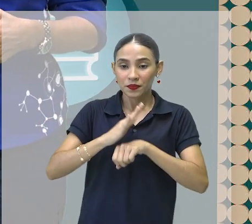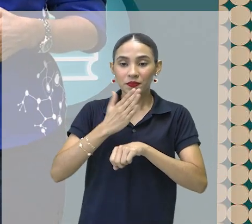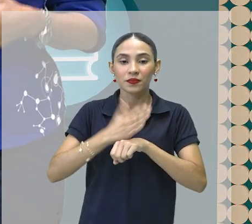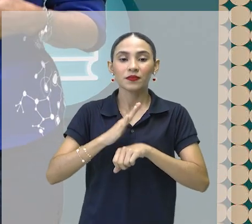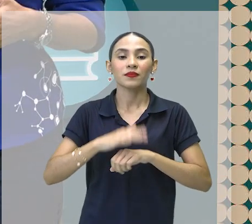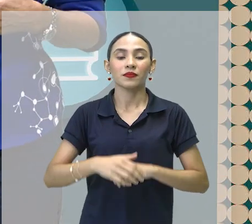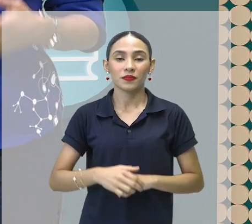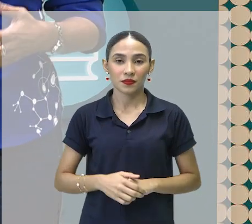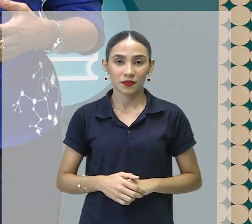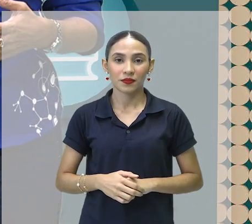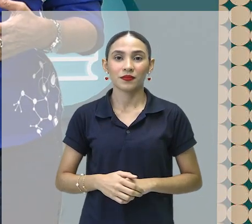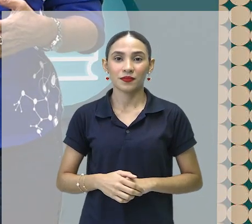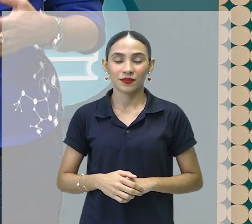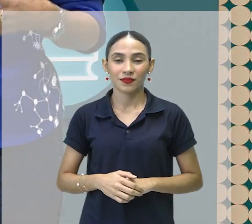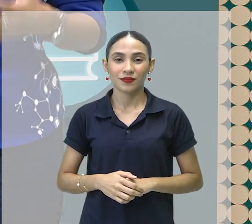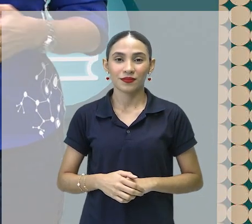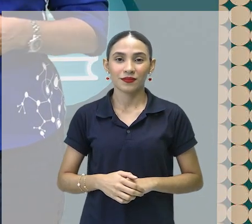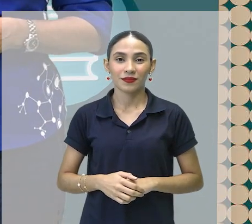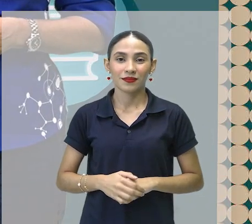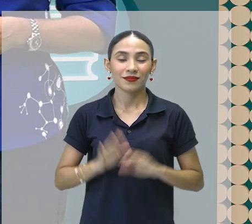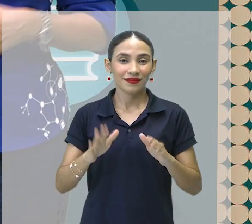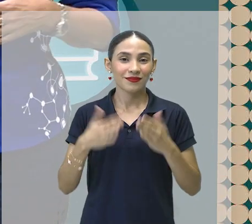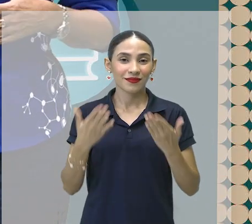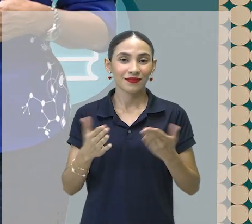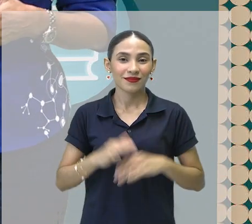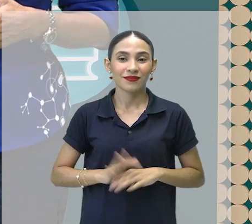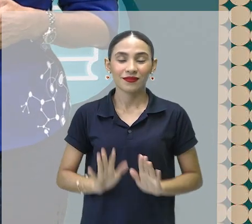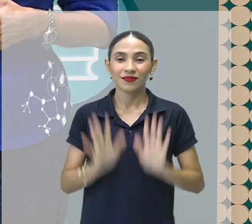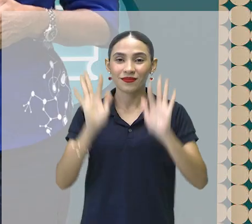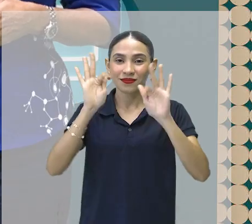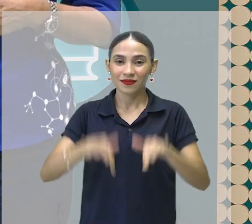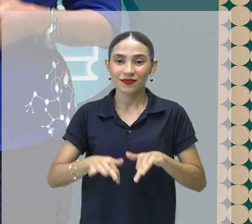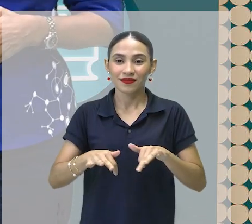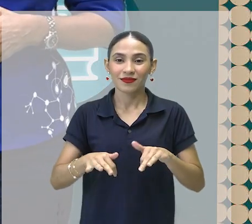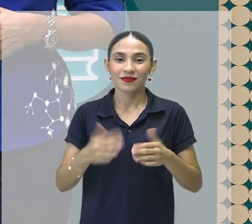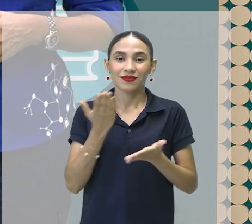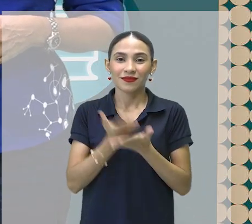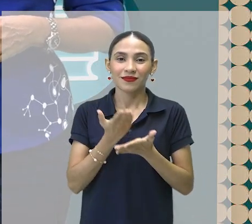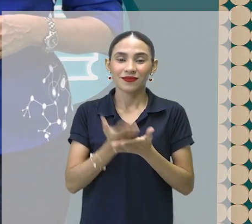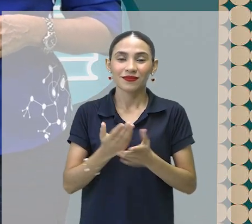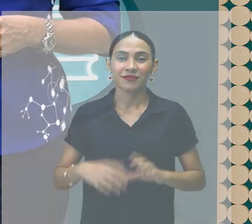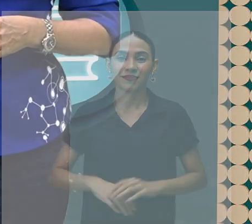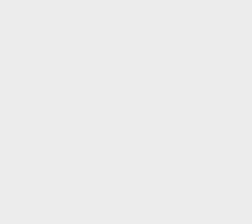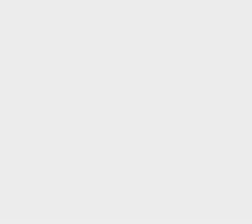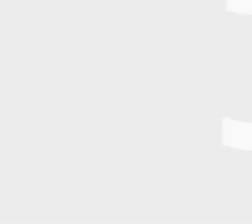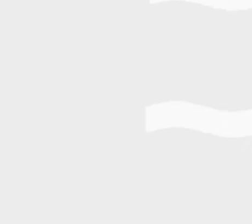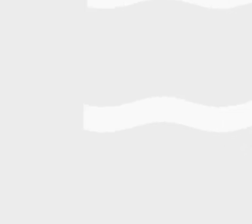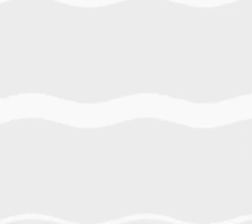diversificada e dinâmica. E assim finalizamos esta aula.